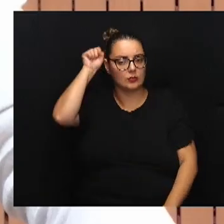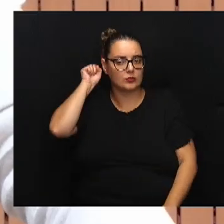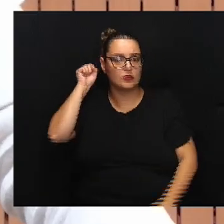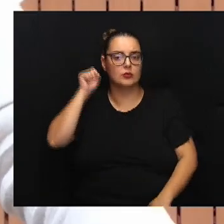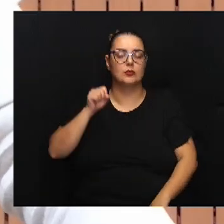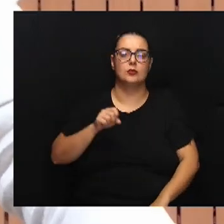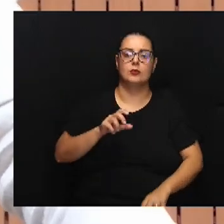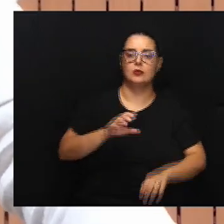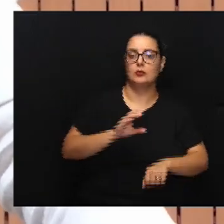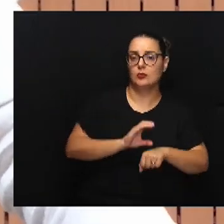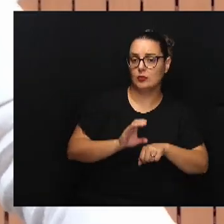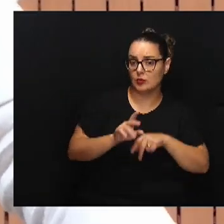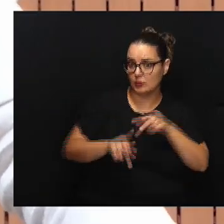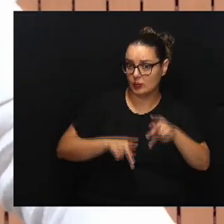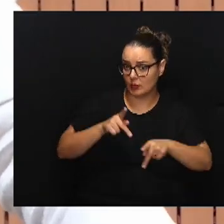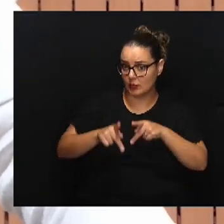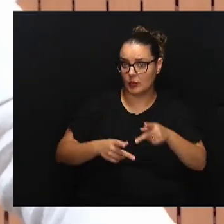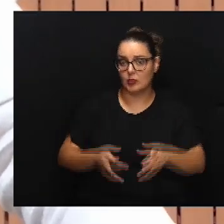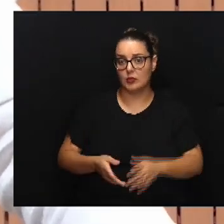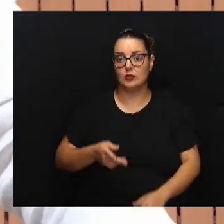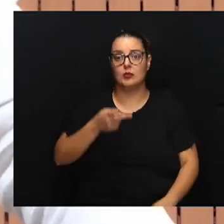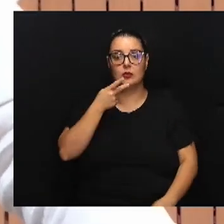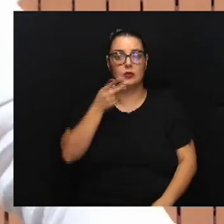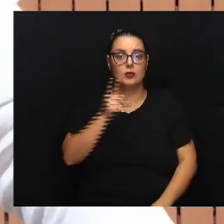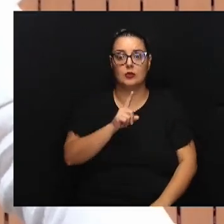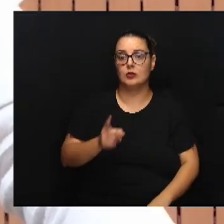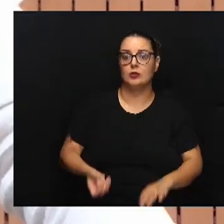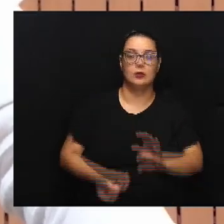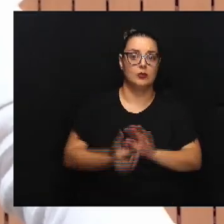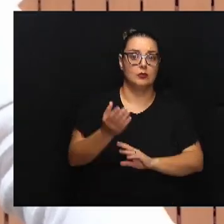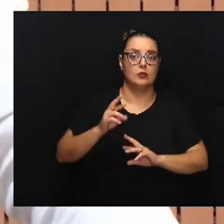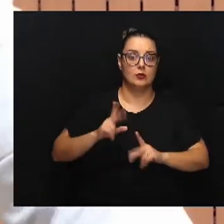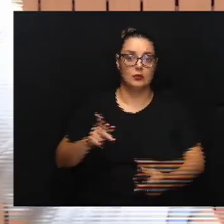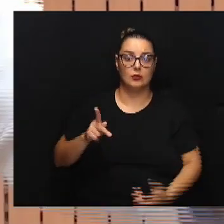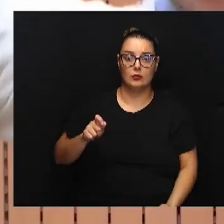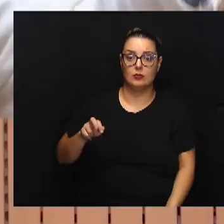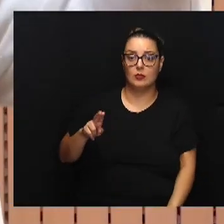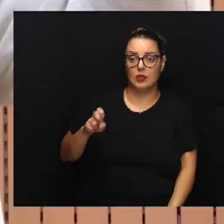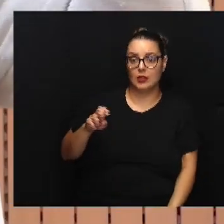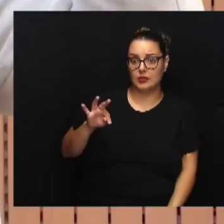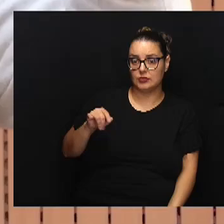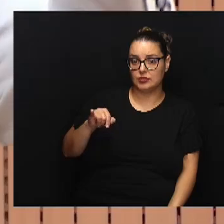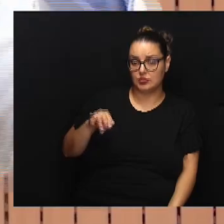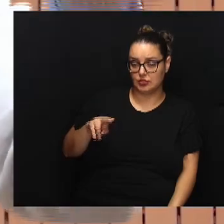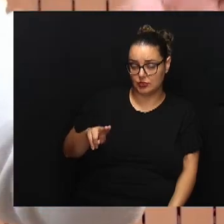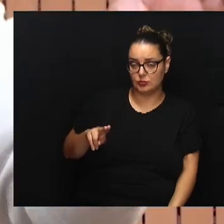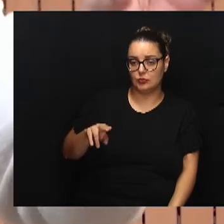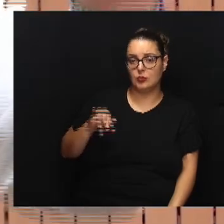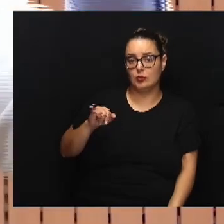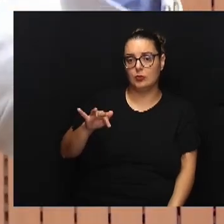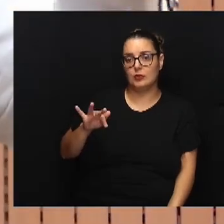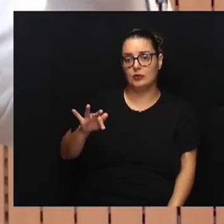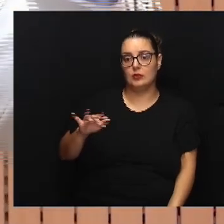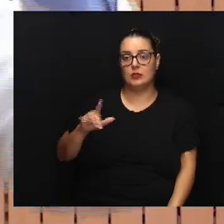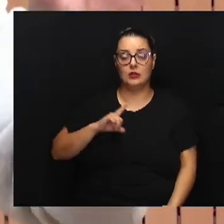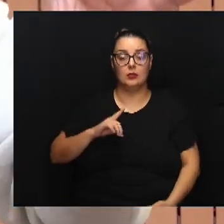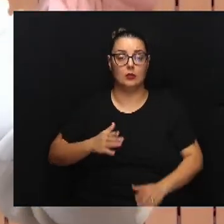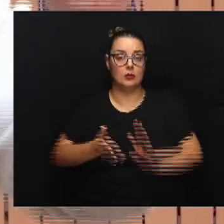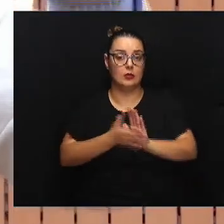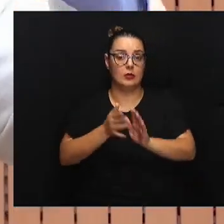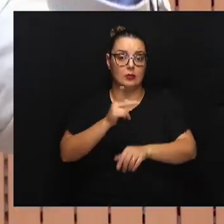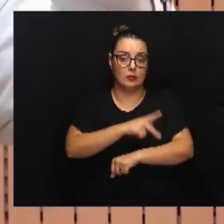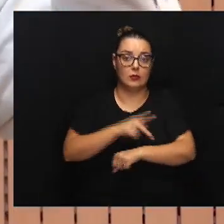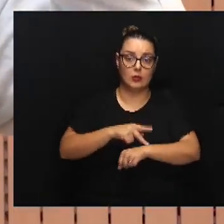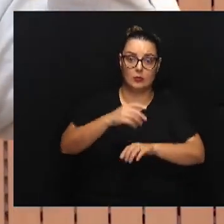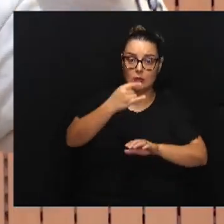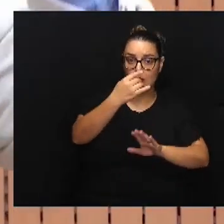comunitários. Nós não estamos falando, portanto, de criar, diferente do Partiu IF. O Partiu IF nós temos uma proposta pedagógica, uma proposta